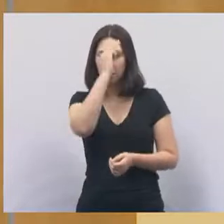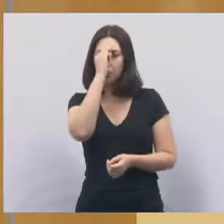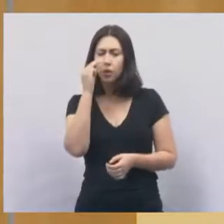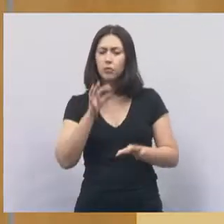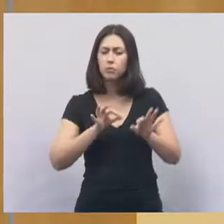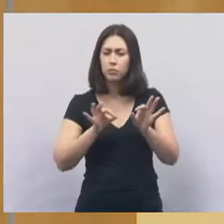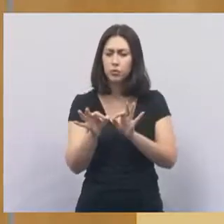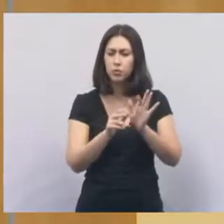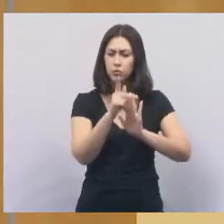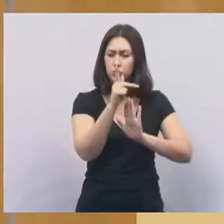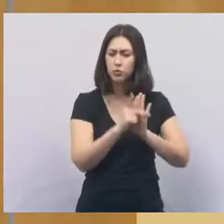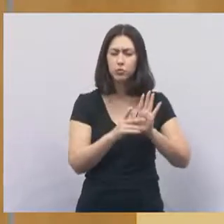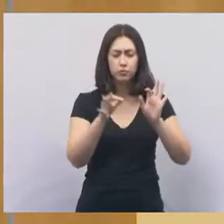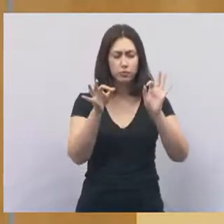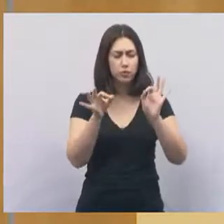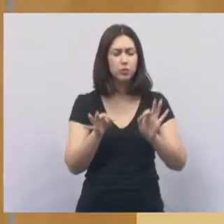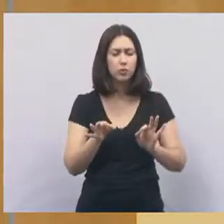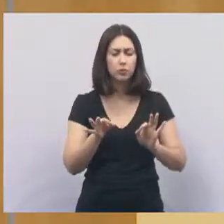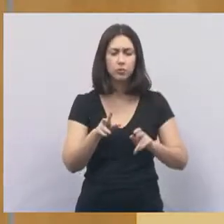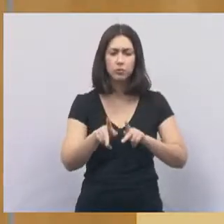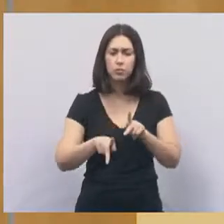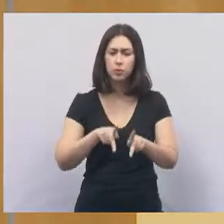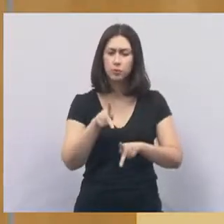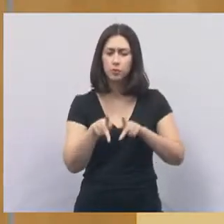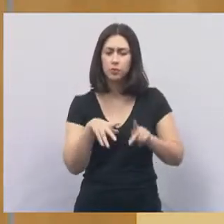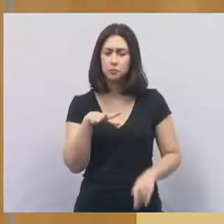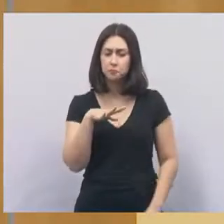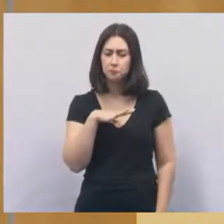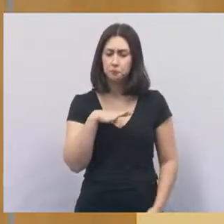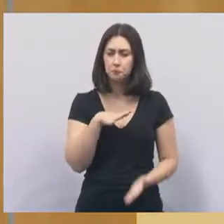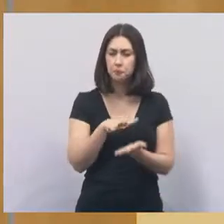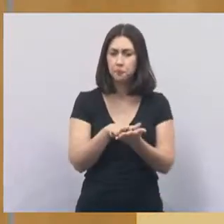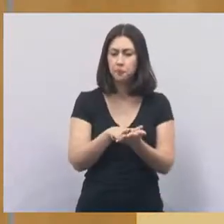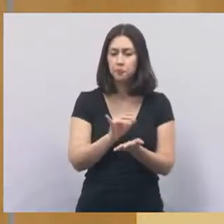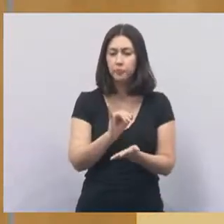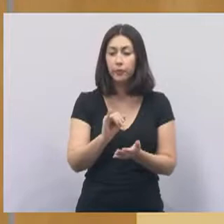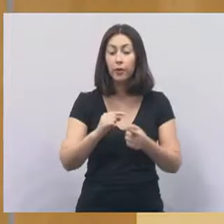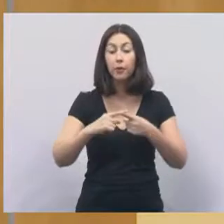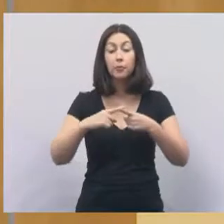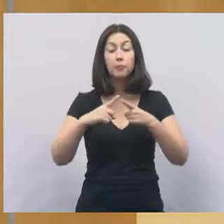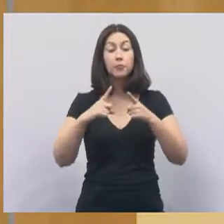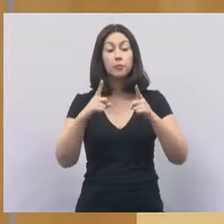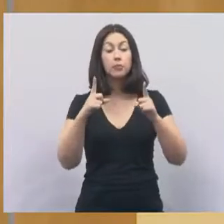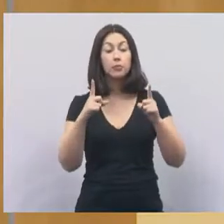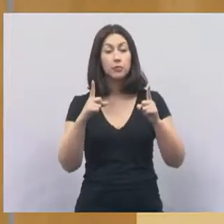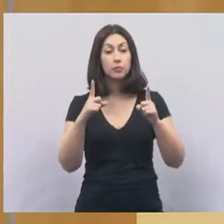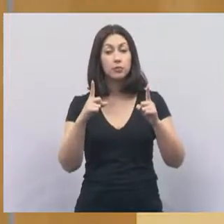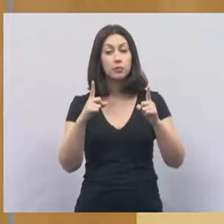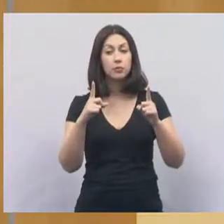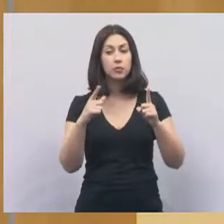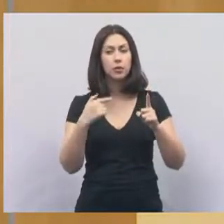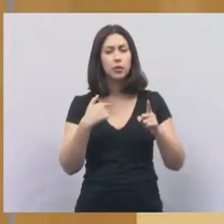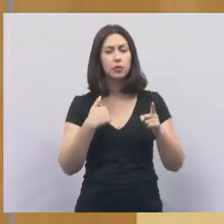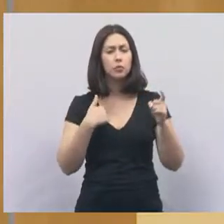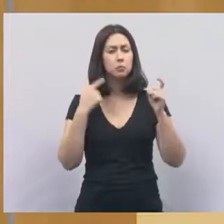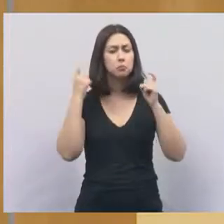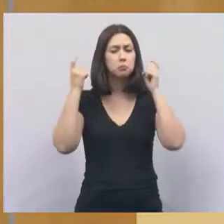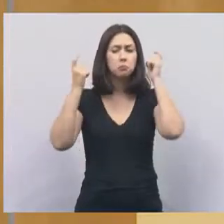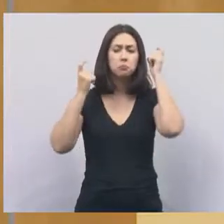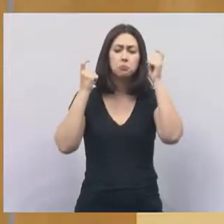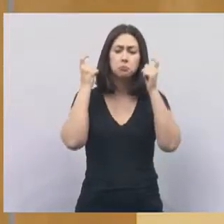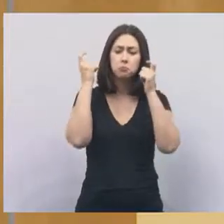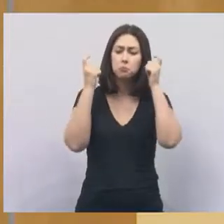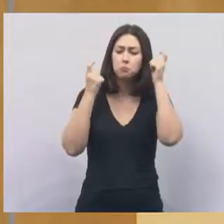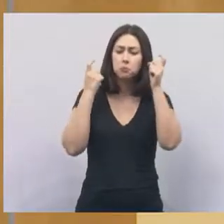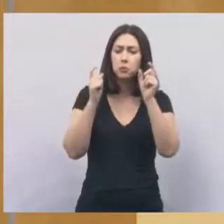um projeto certo aí para a população da cidade de Jacareí mas eu tô preocupado é